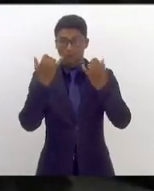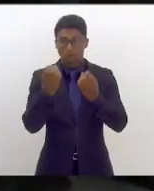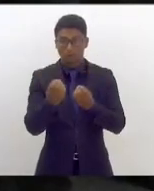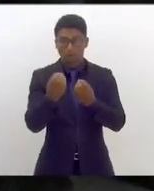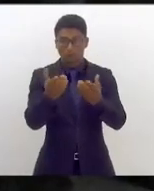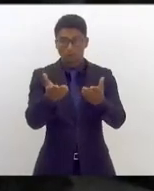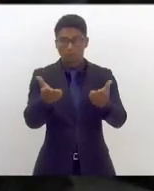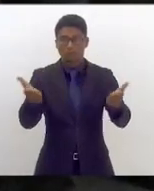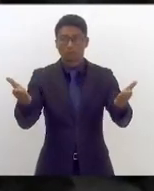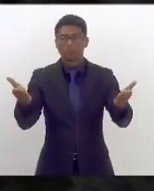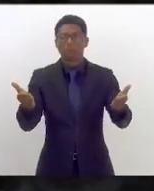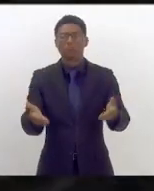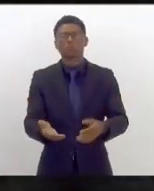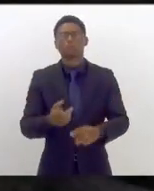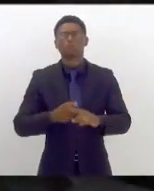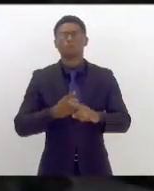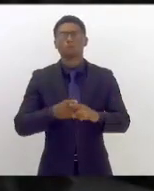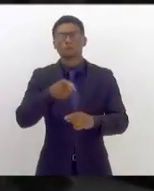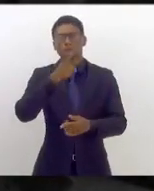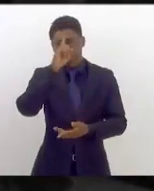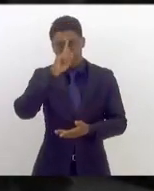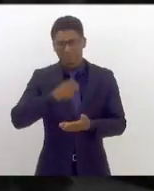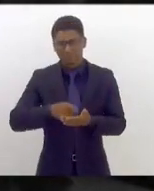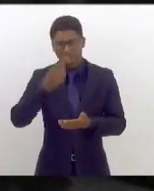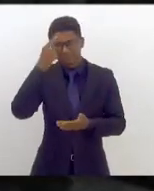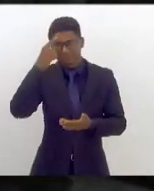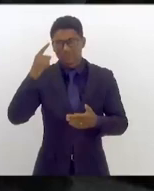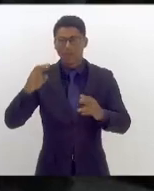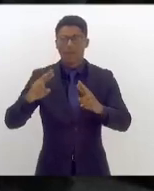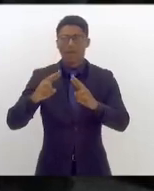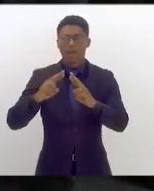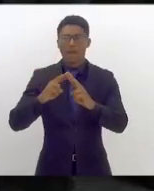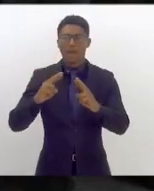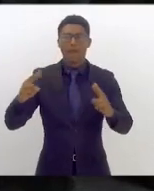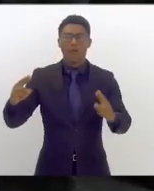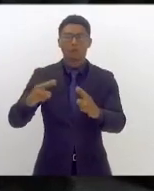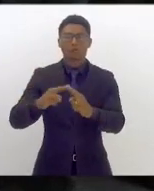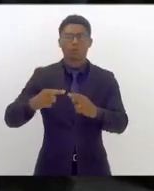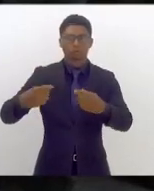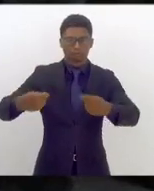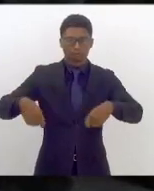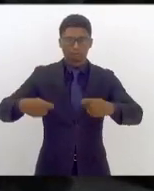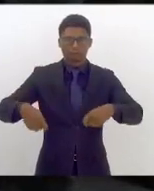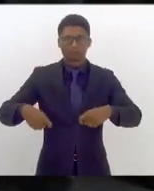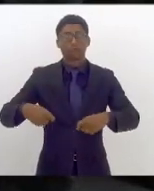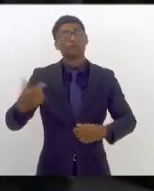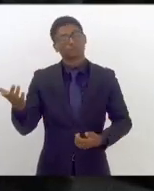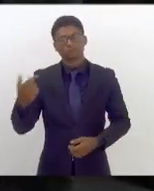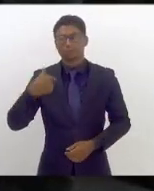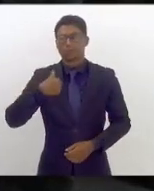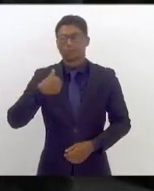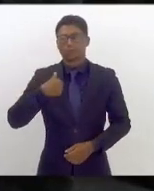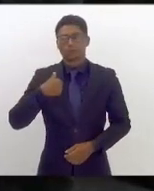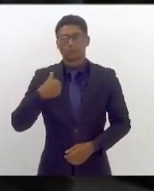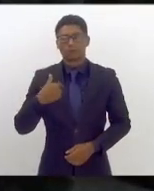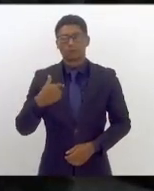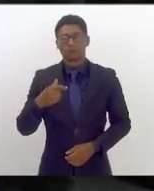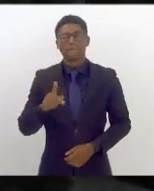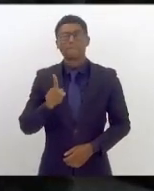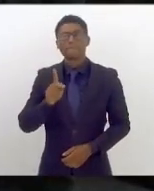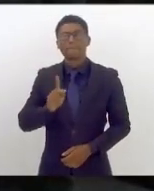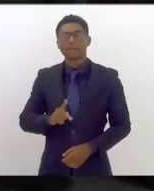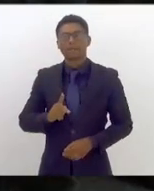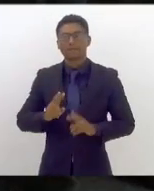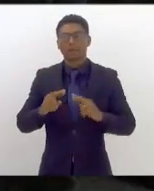plenário vossa excelência determinou uma audiência pública eu tive a honra de presidir essa audiência